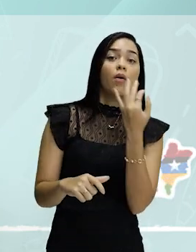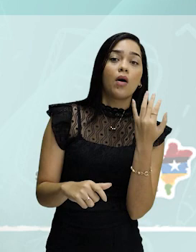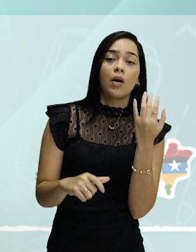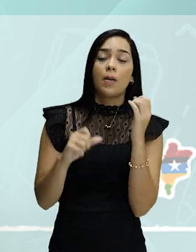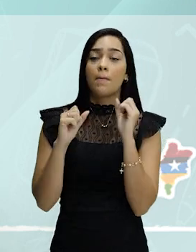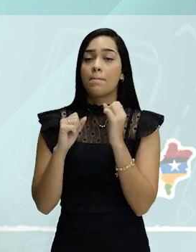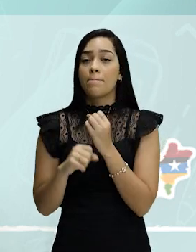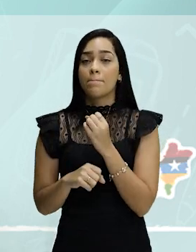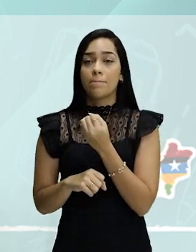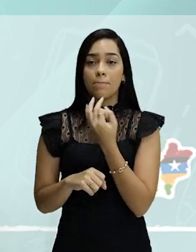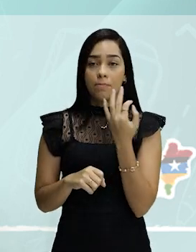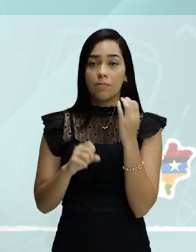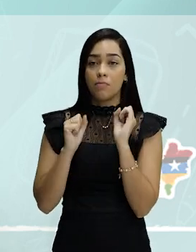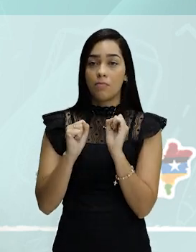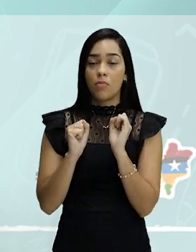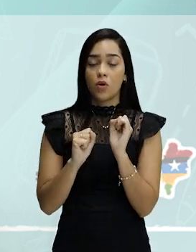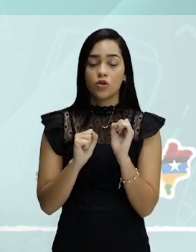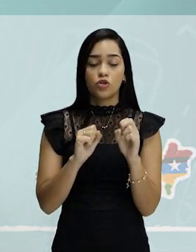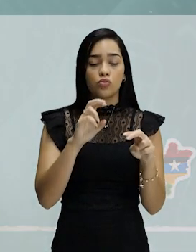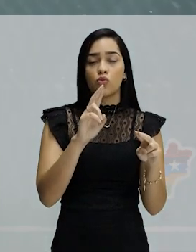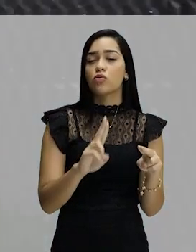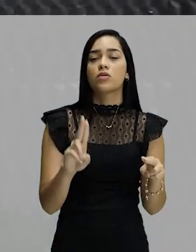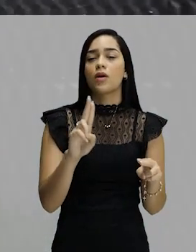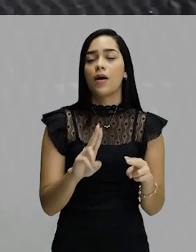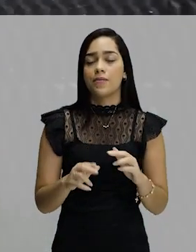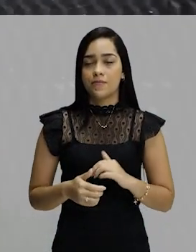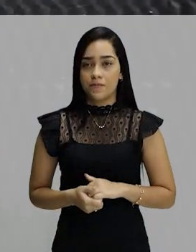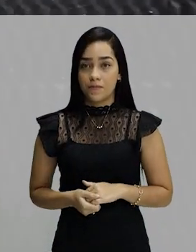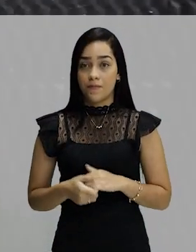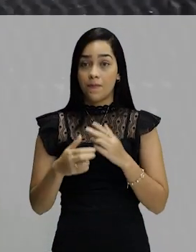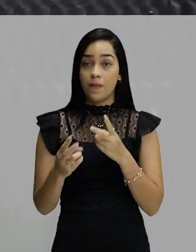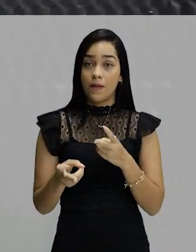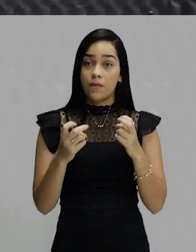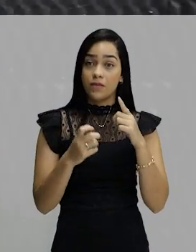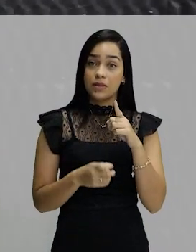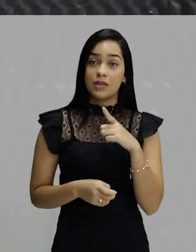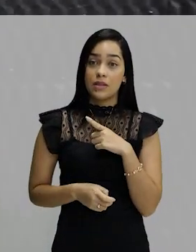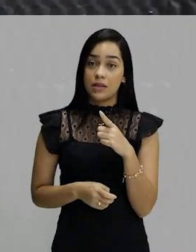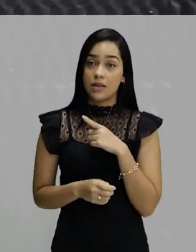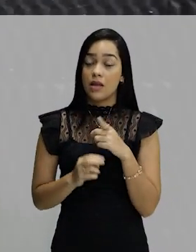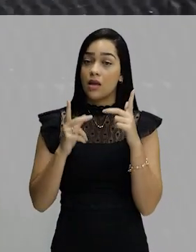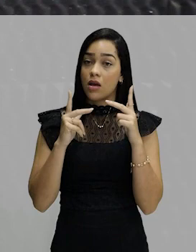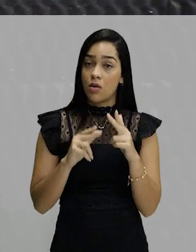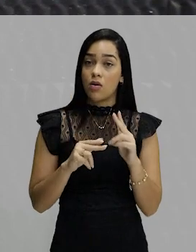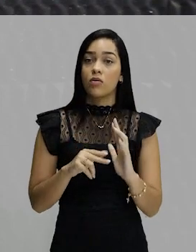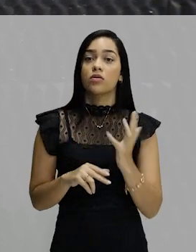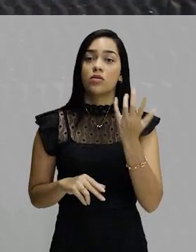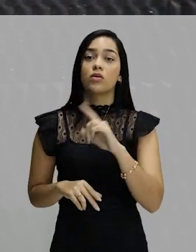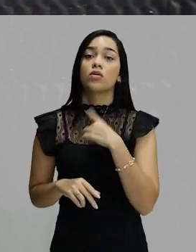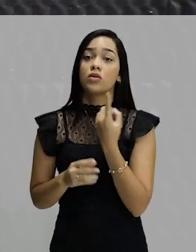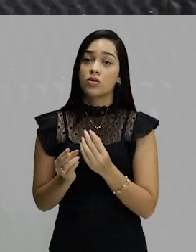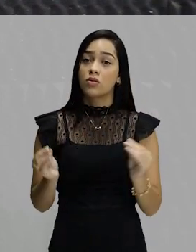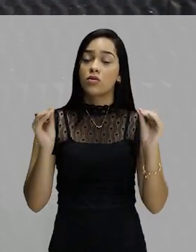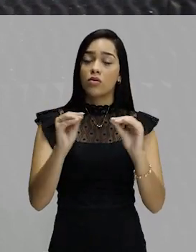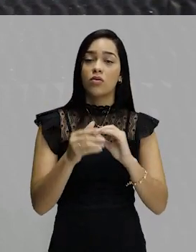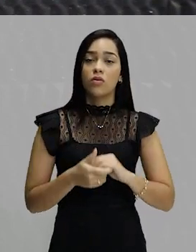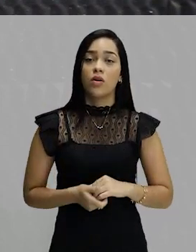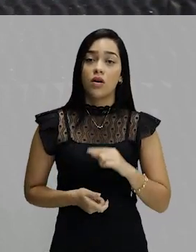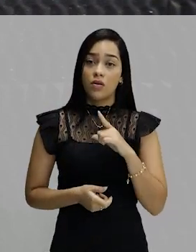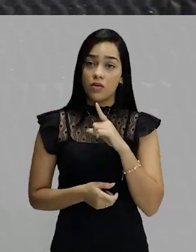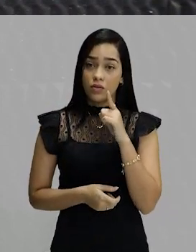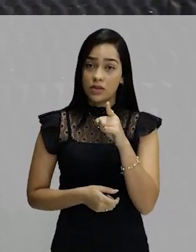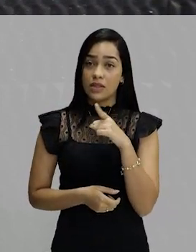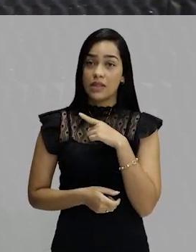maneiras distintas os amigos podem ocupá-los? Perceba, pessoal, que você tem exatamente aquela situação que a gente colocou. Você tem